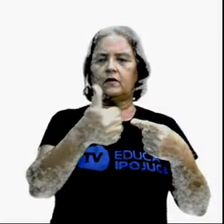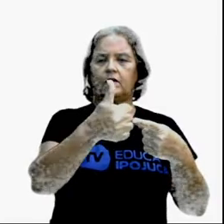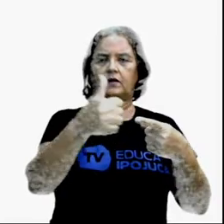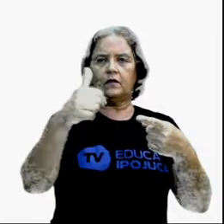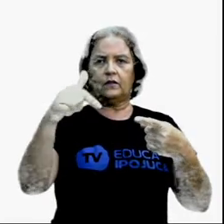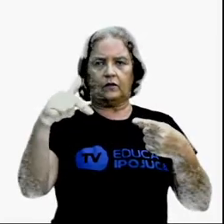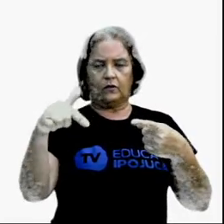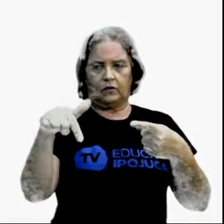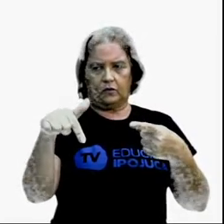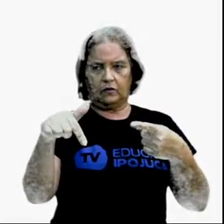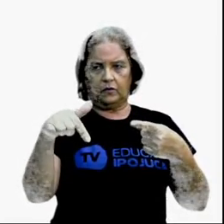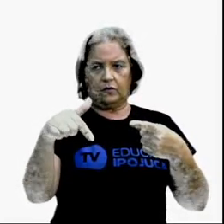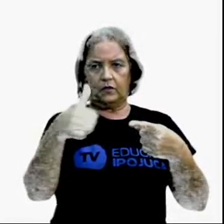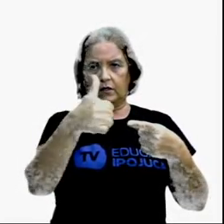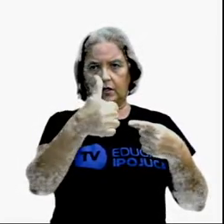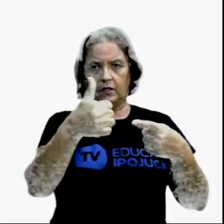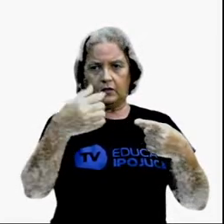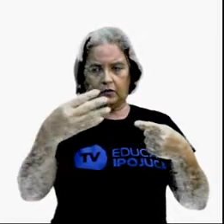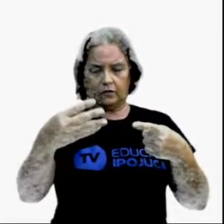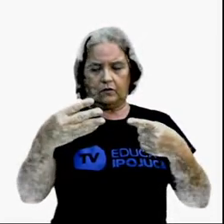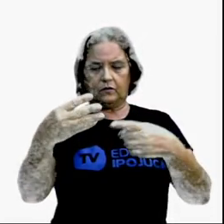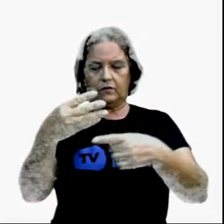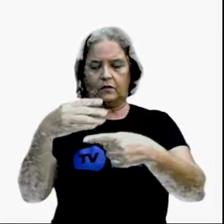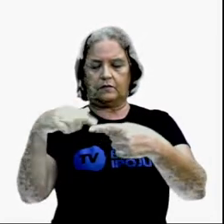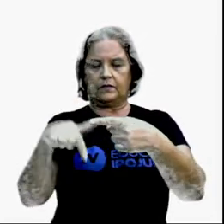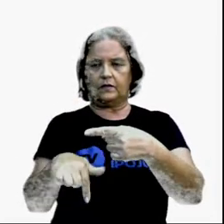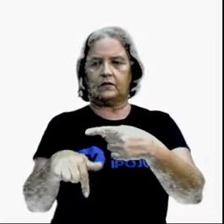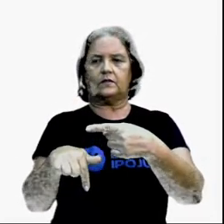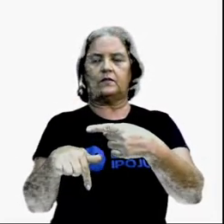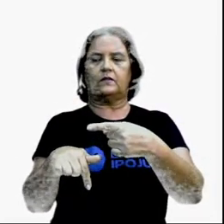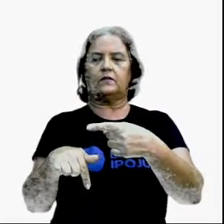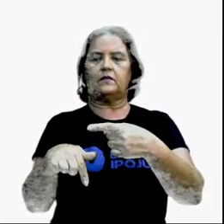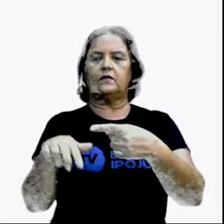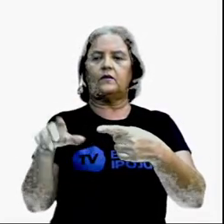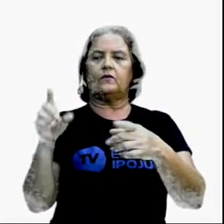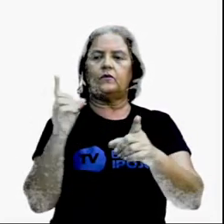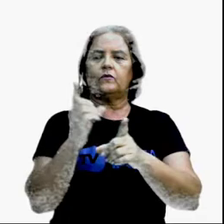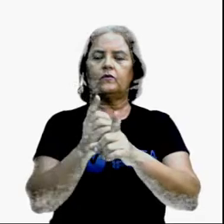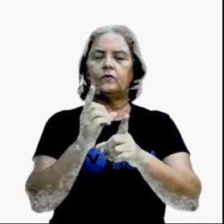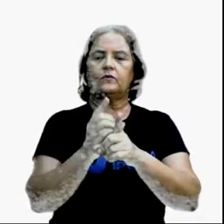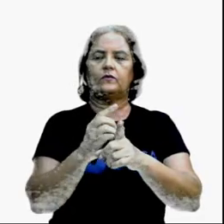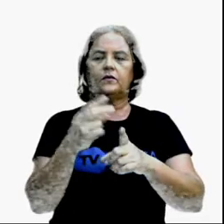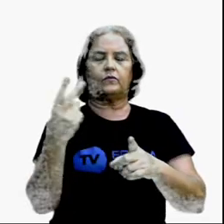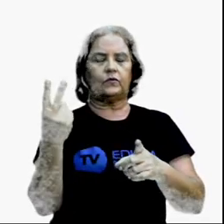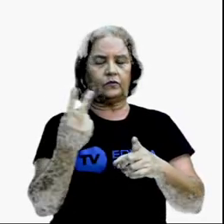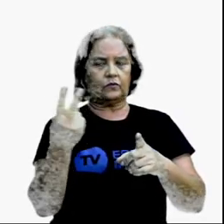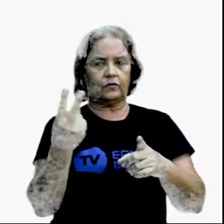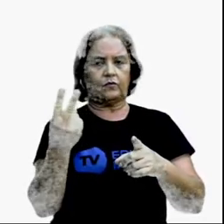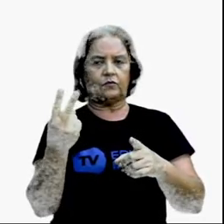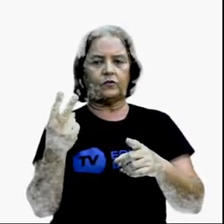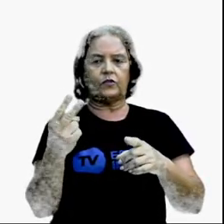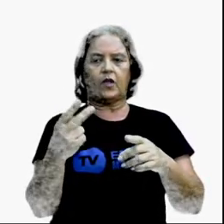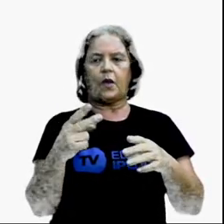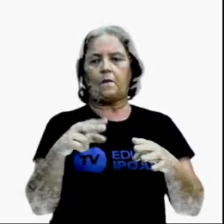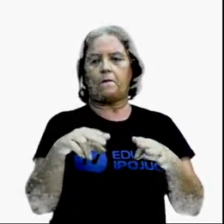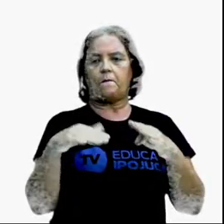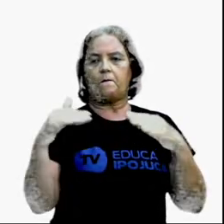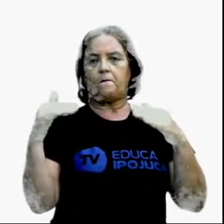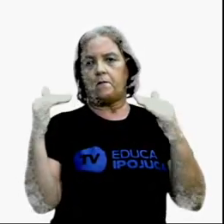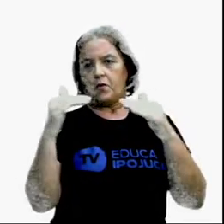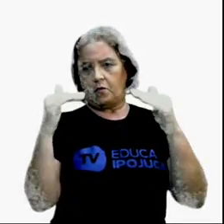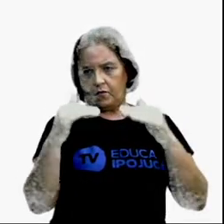E achamos 2, que é a constante proporcional. Então, já podemos determinar